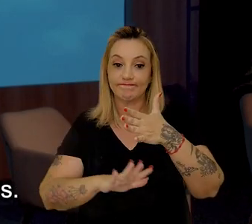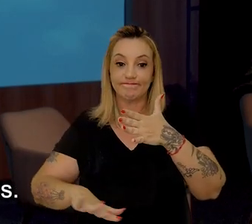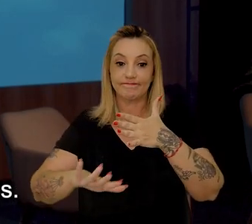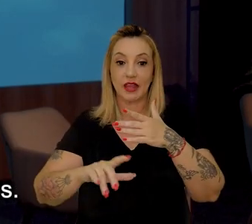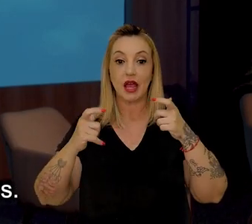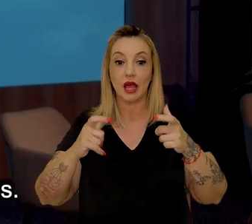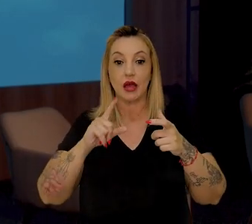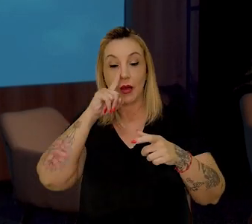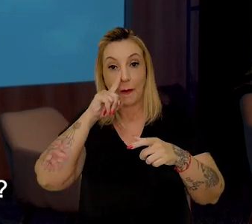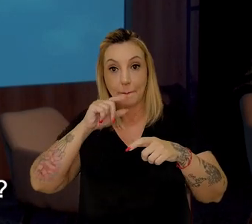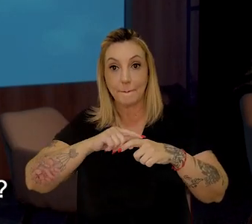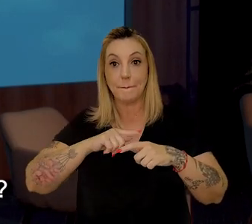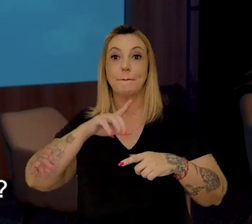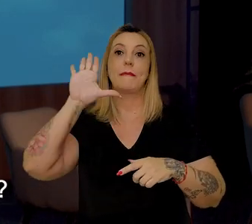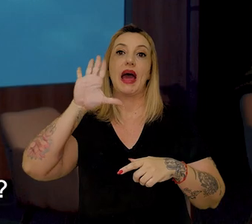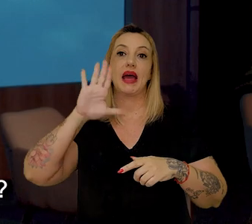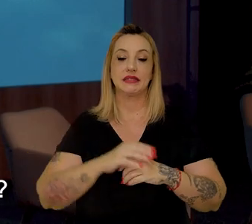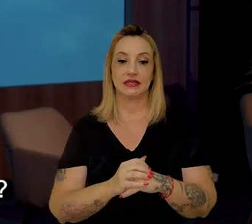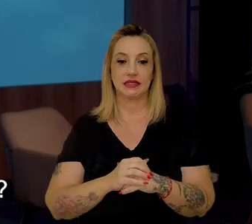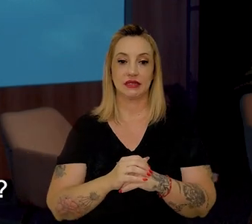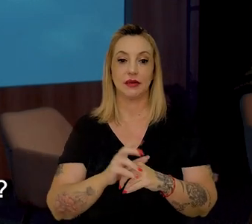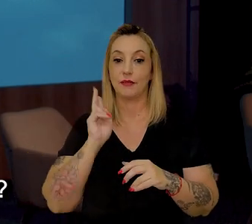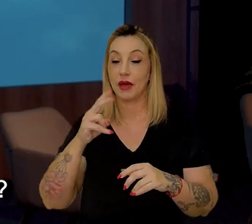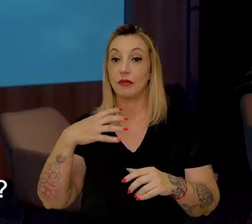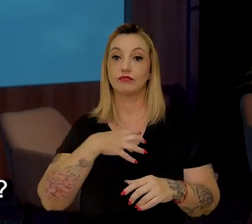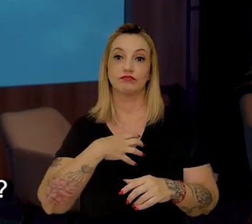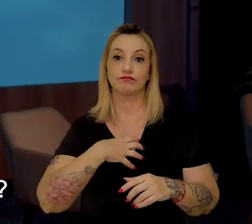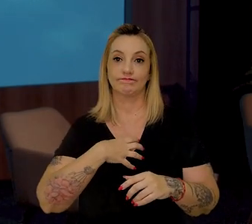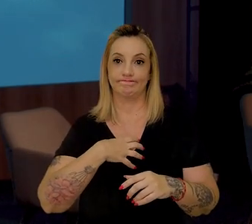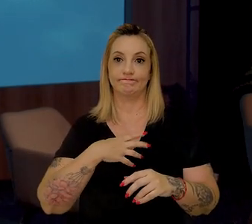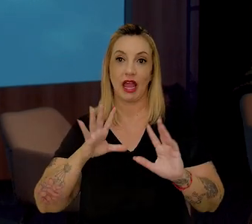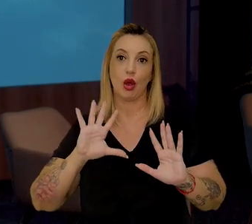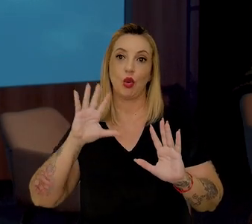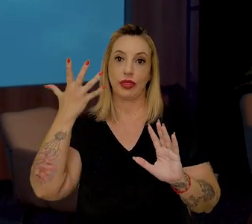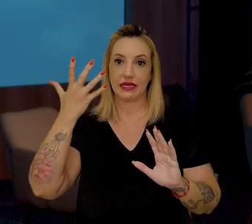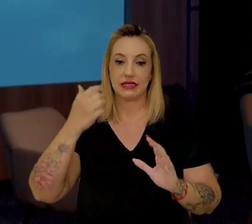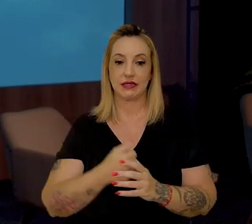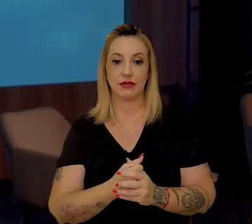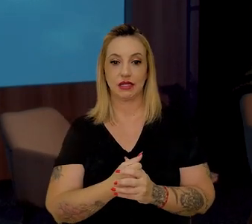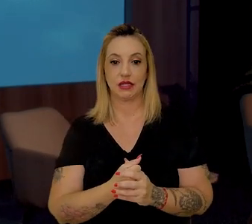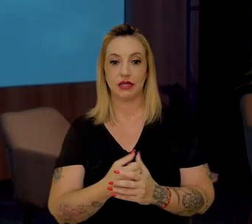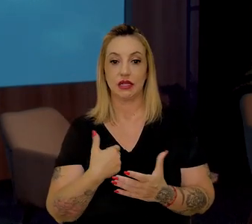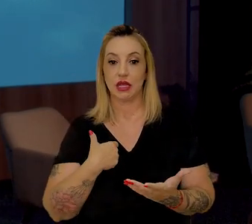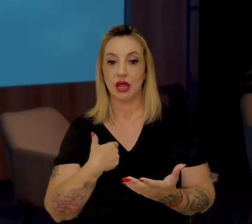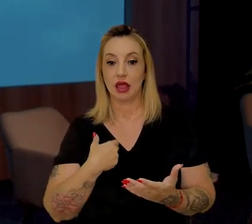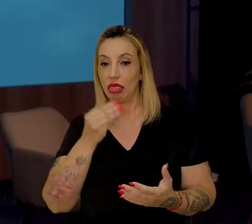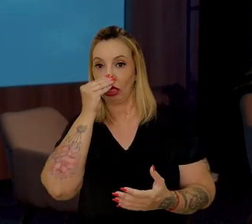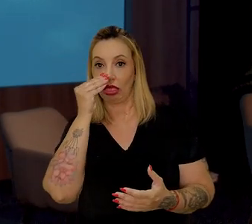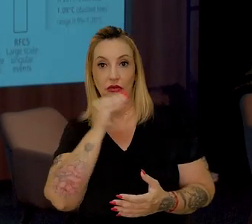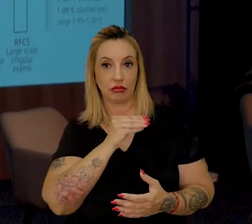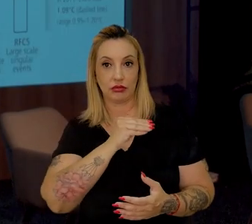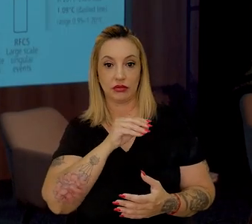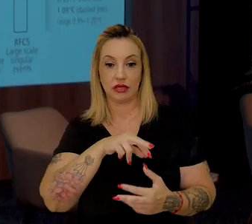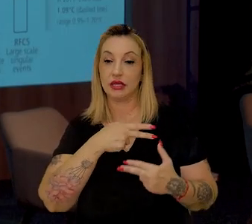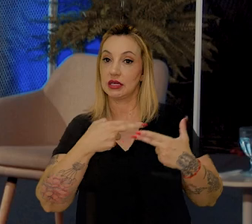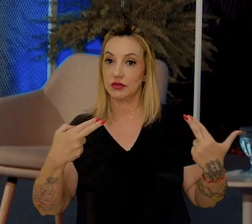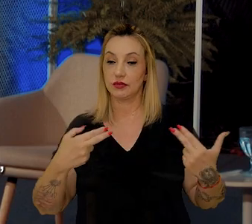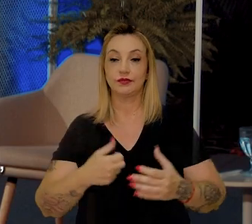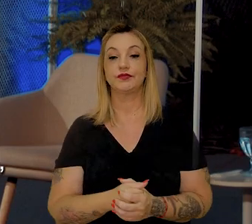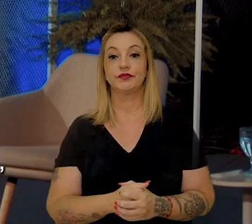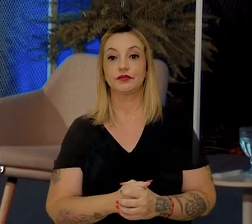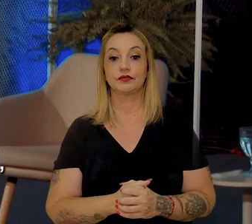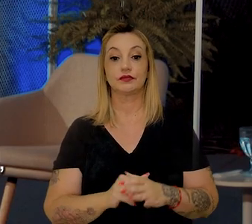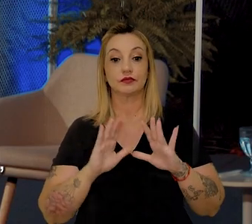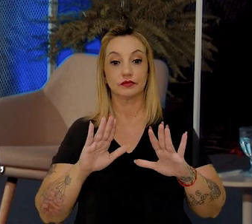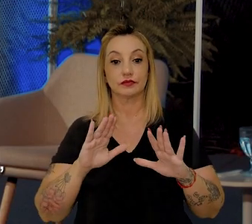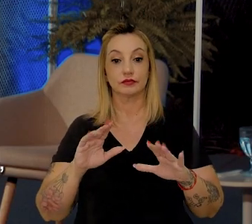esses riscos são maiores por um mesmo tipo de evento né então a gente não pode deixar de singularizar essas questões mas